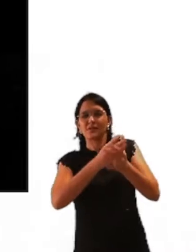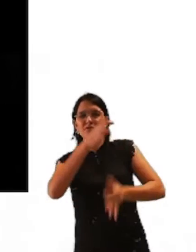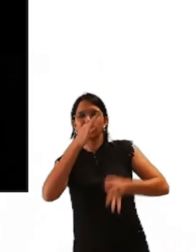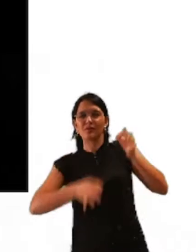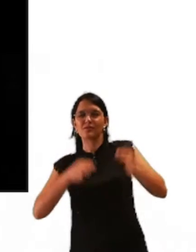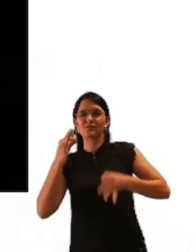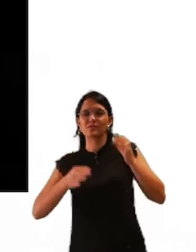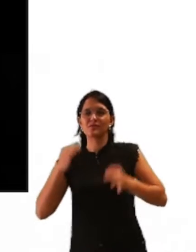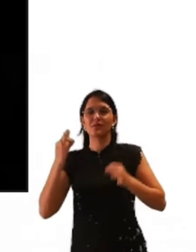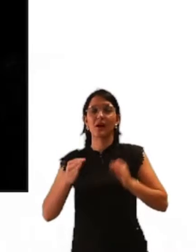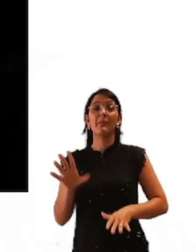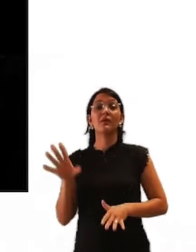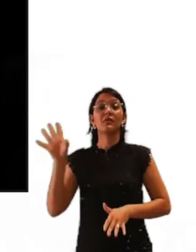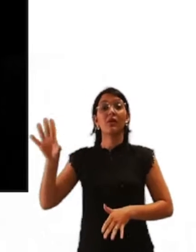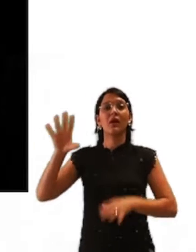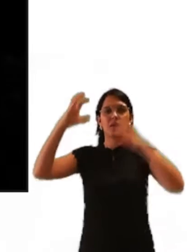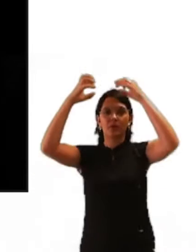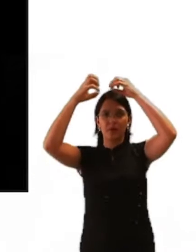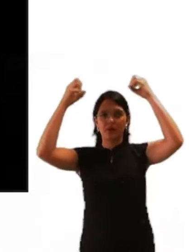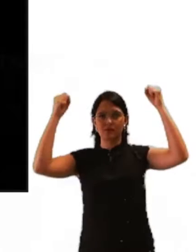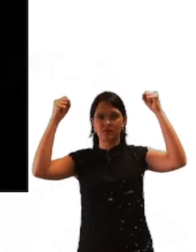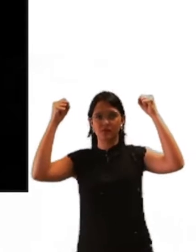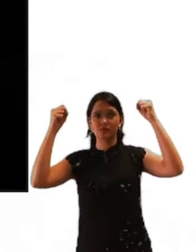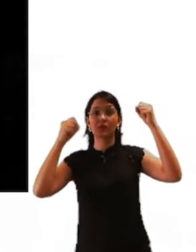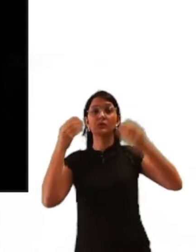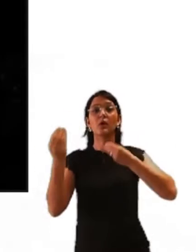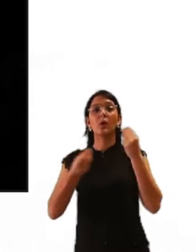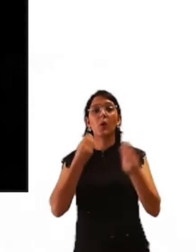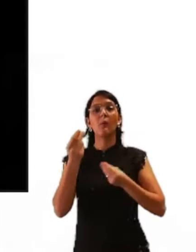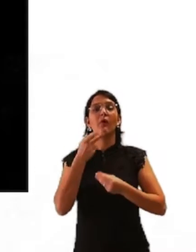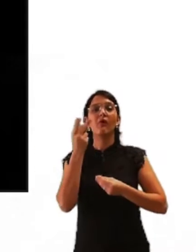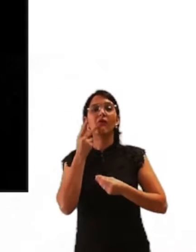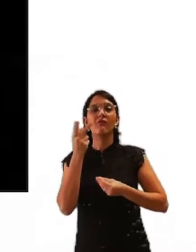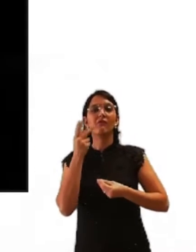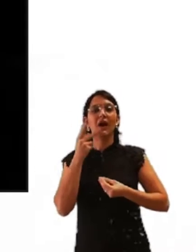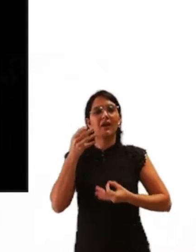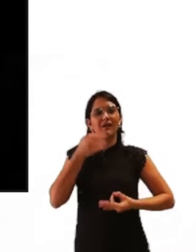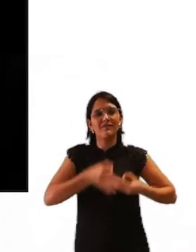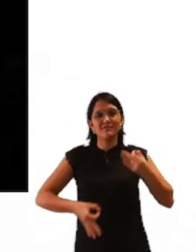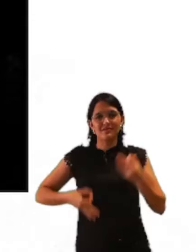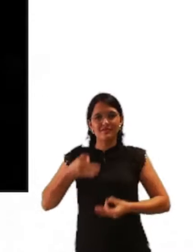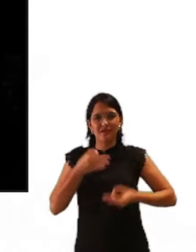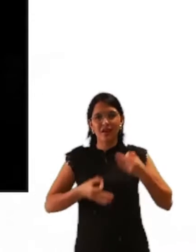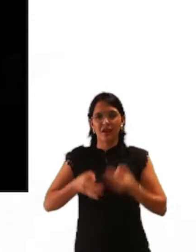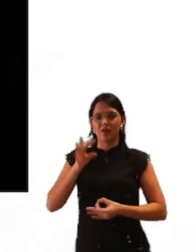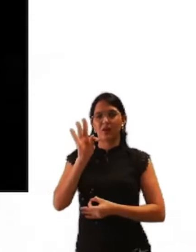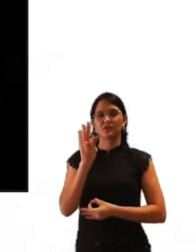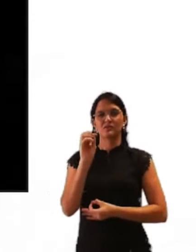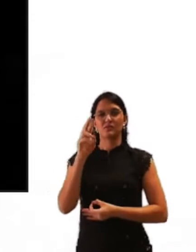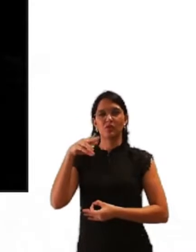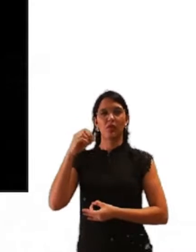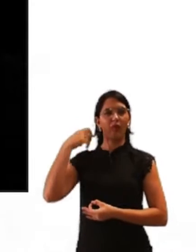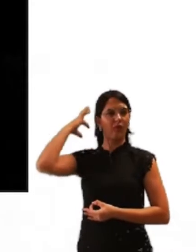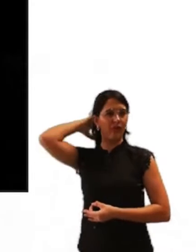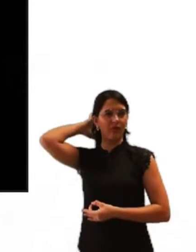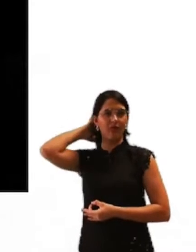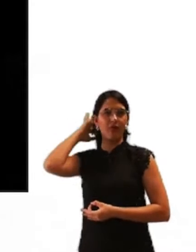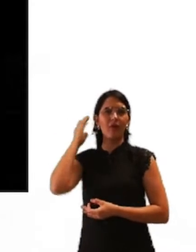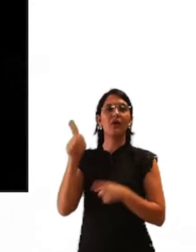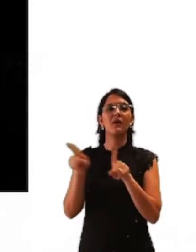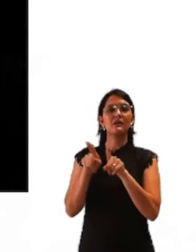ter um conteúdo ideológico. Células-tronco embrionárias, interrupção da gestação de